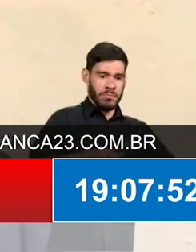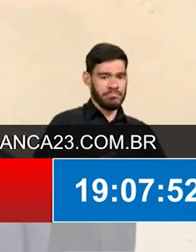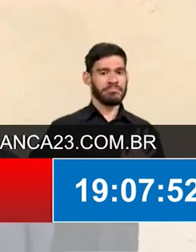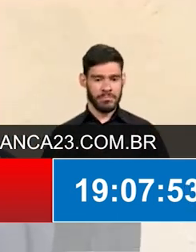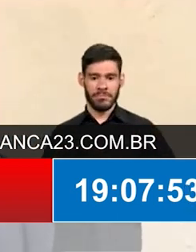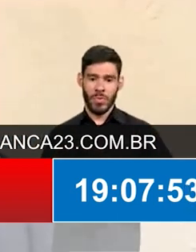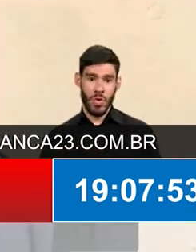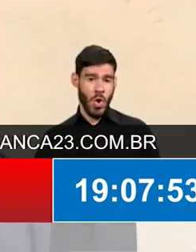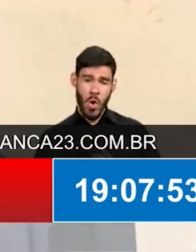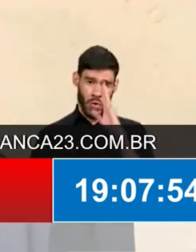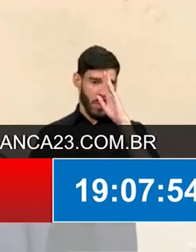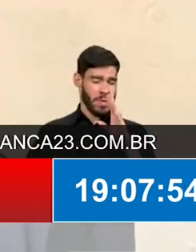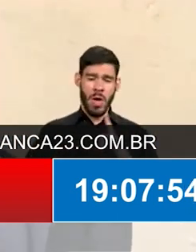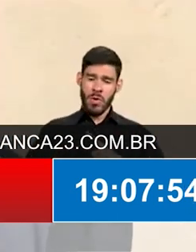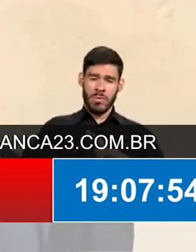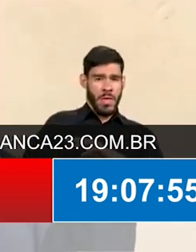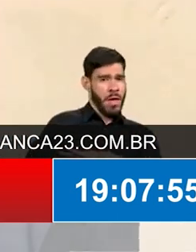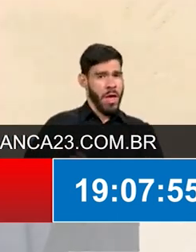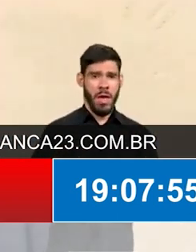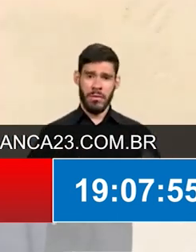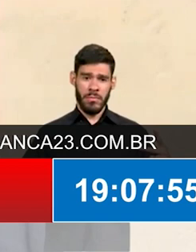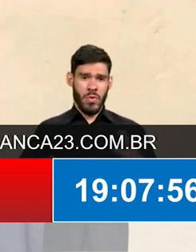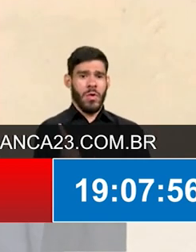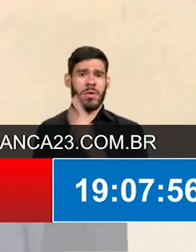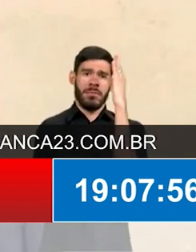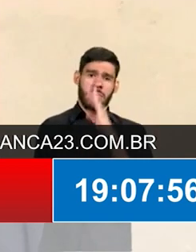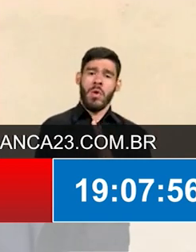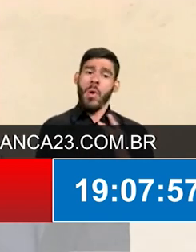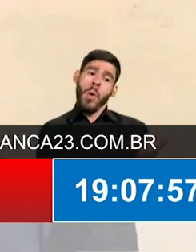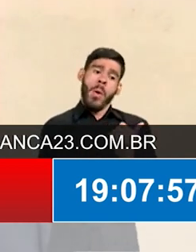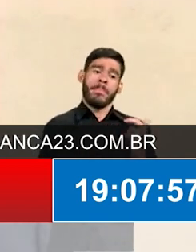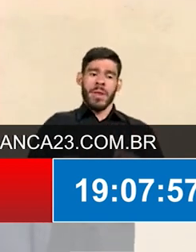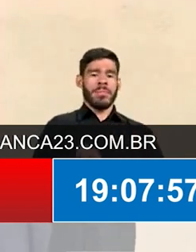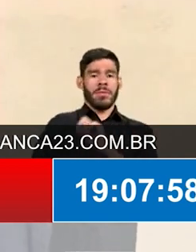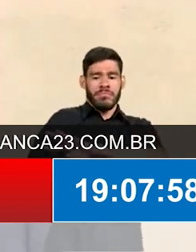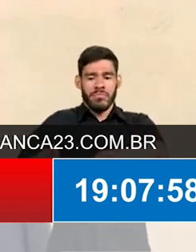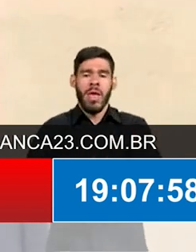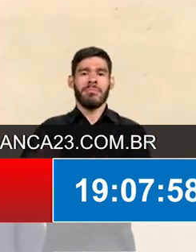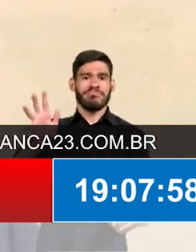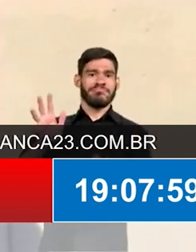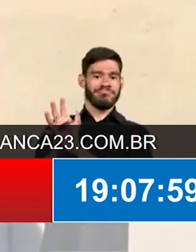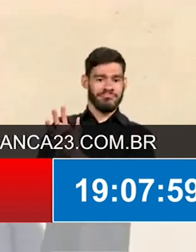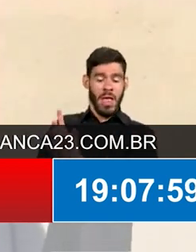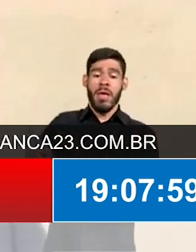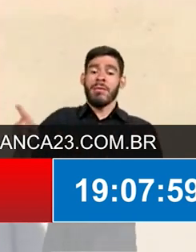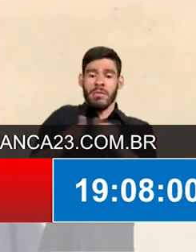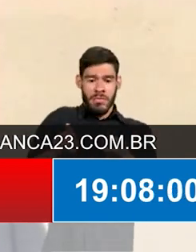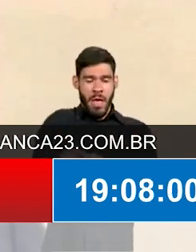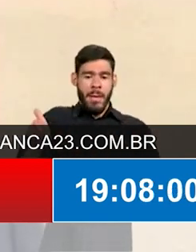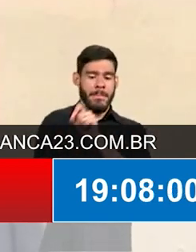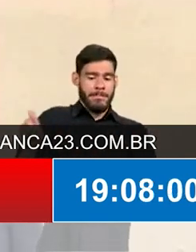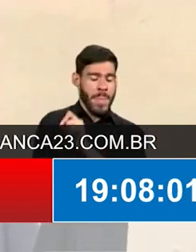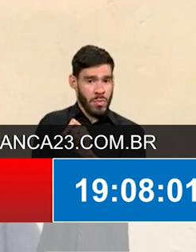tipos principais de golpes, né, de fraudes que acontecem aqui no Brasil. O primeiro deles é a fraude de identidade e também a gente tem a